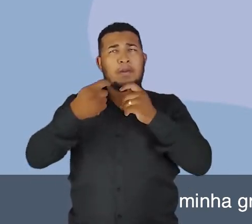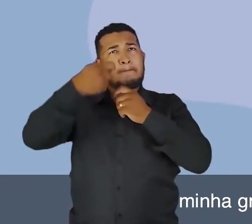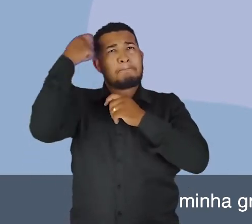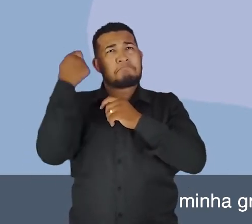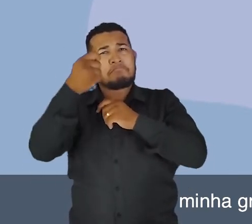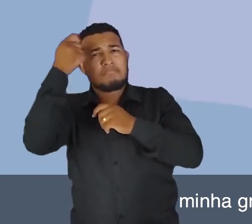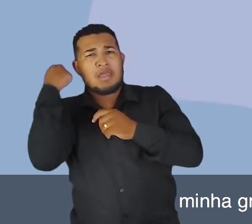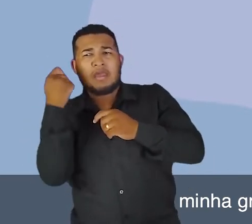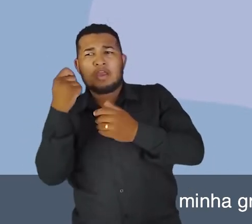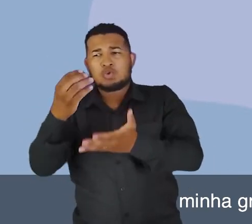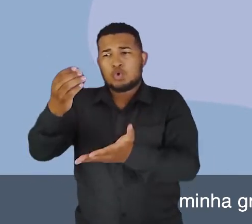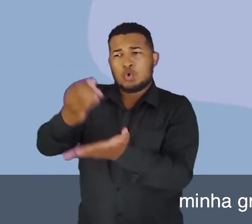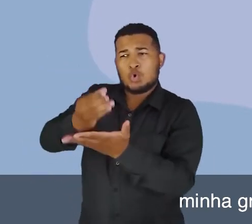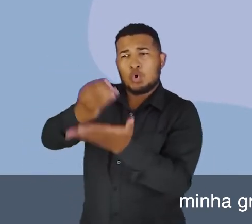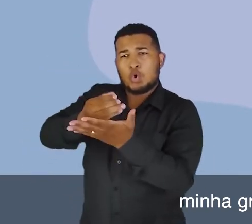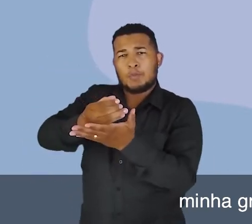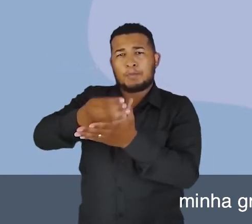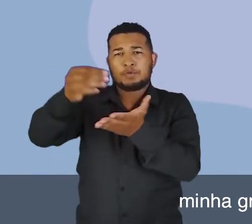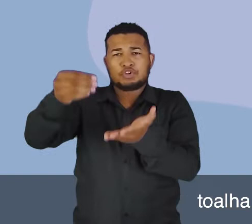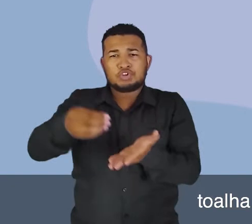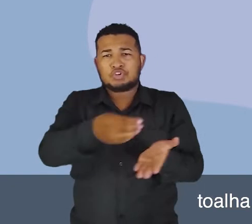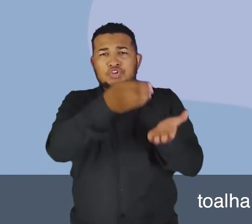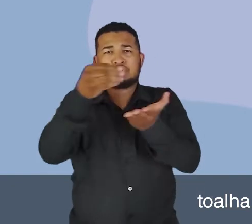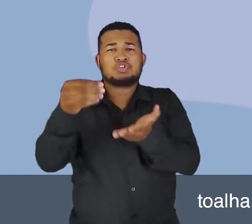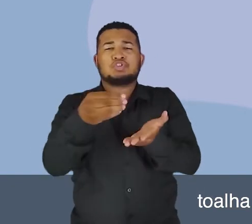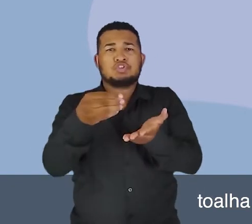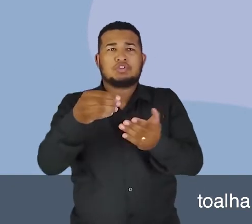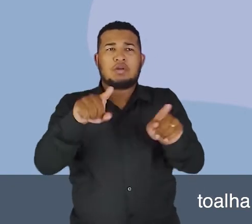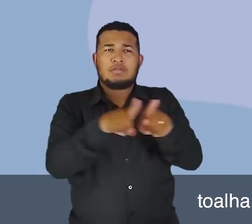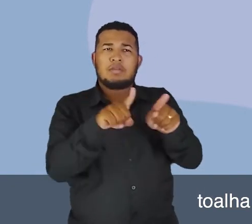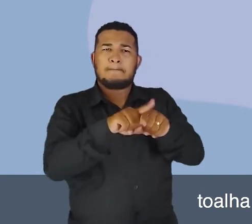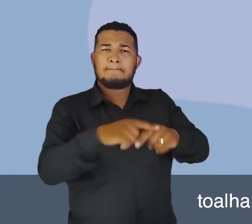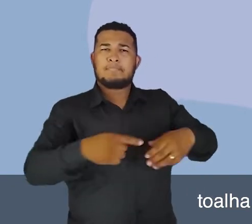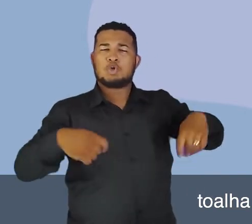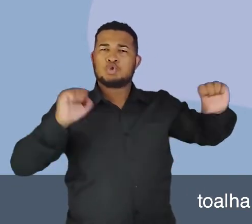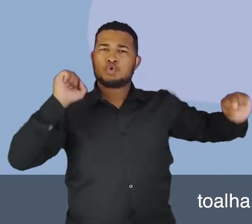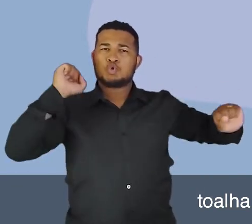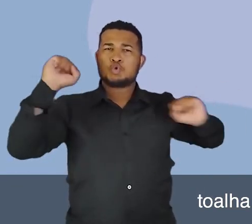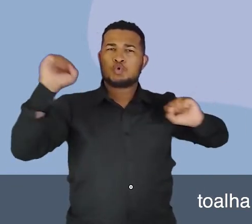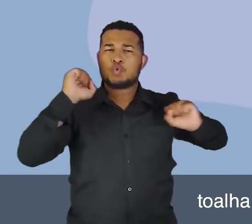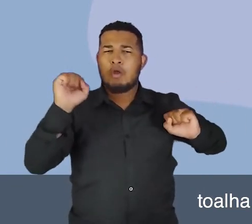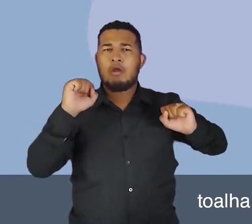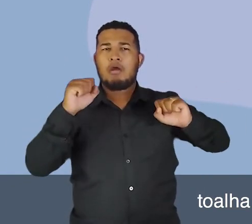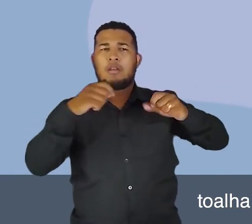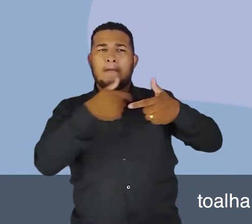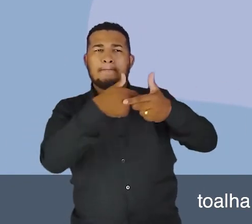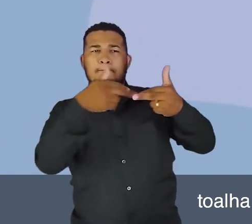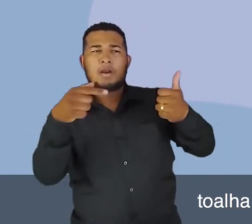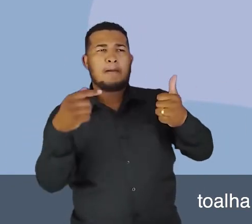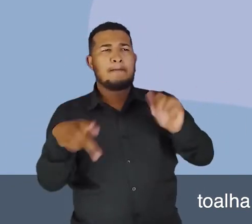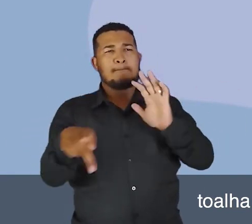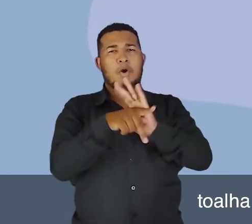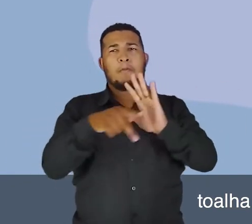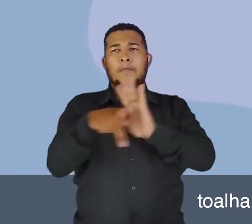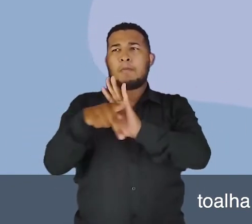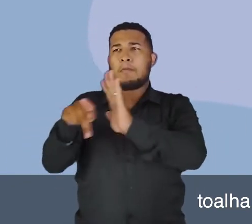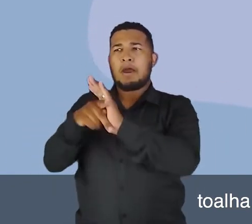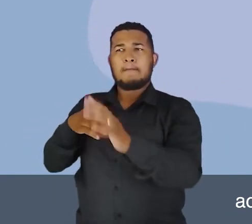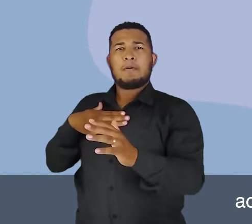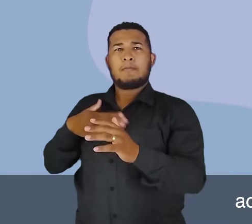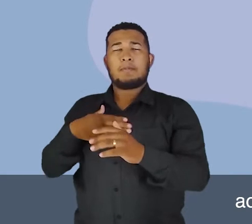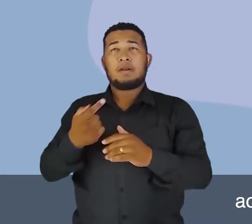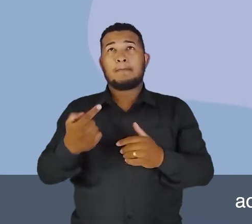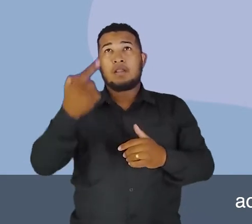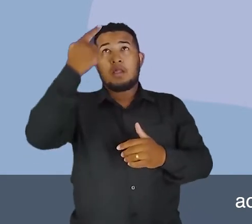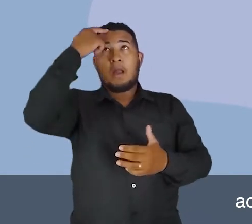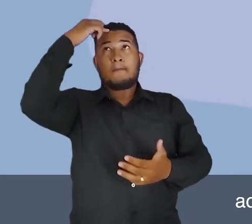pente, meu copo, minha xícara, minha toalha de banho e sabonete. Meu isso, meu aquilo. Desde a cabeça